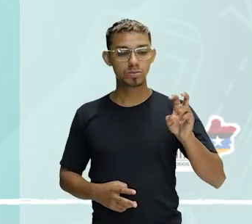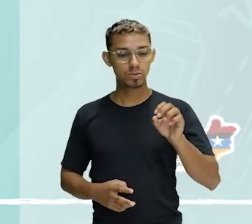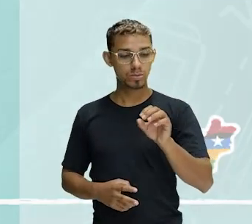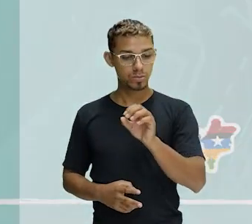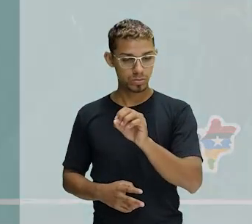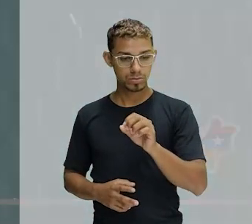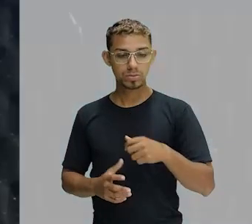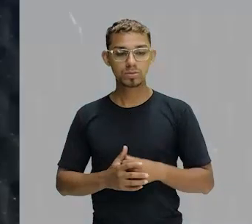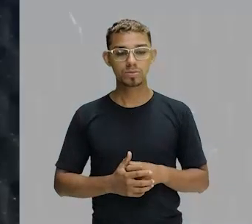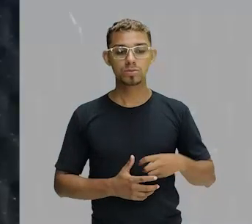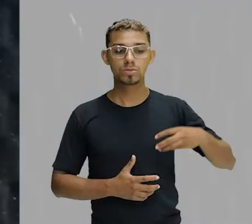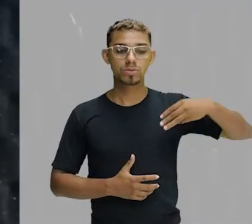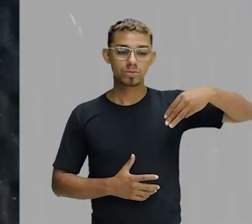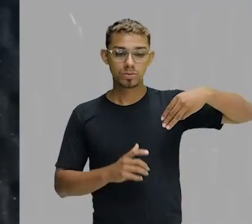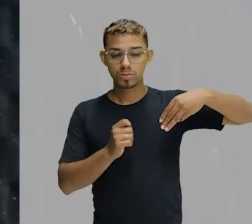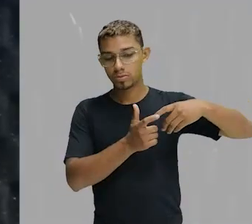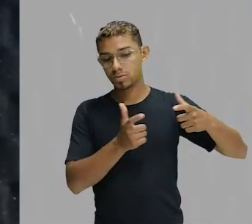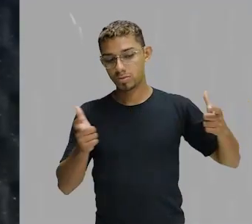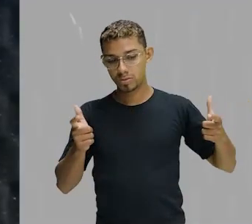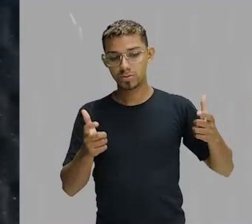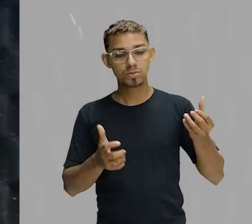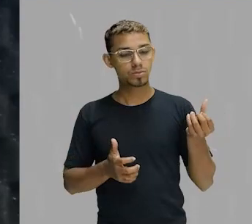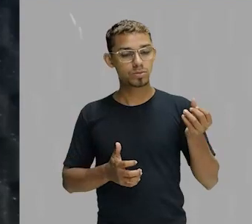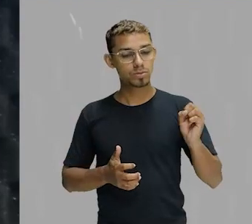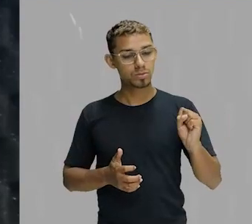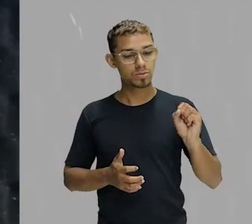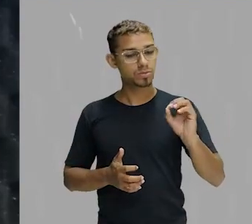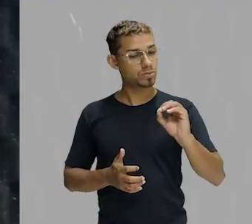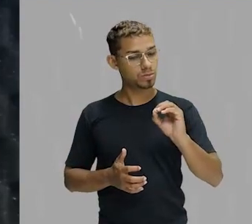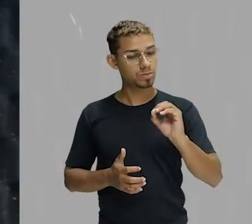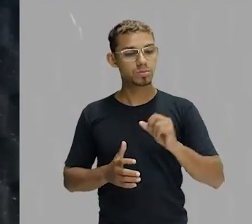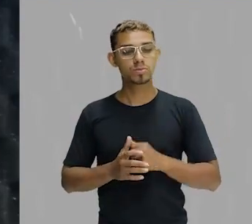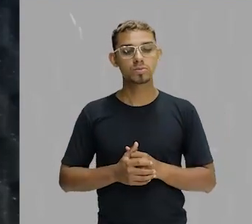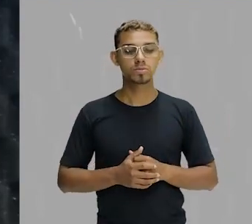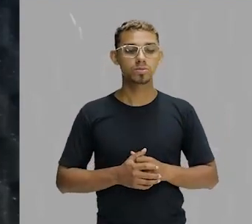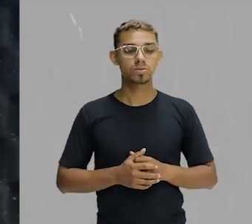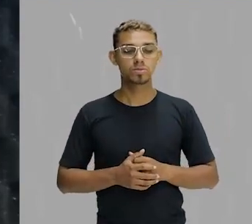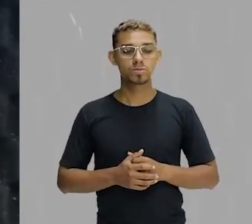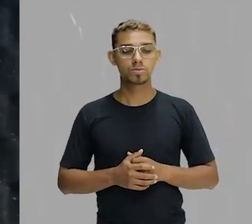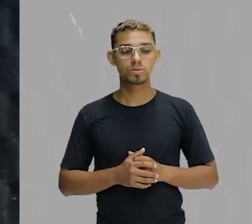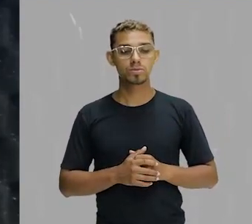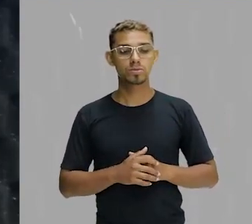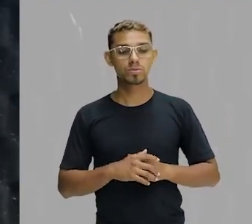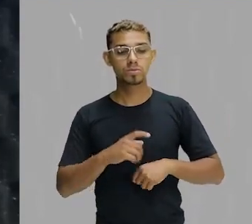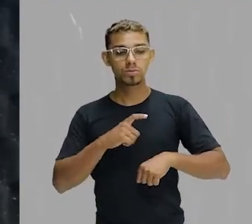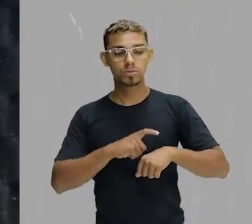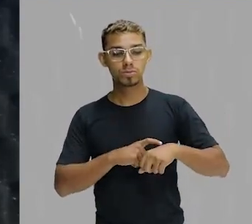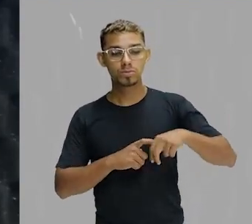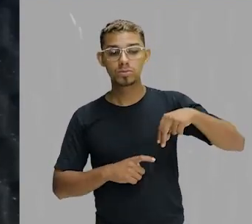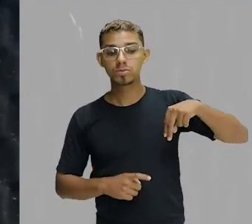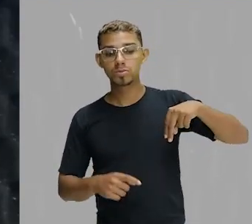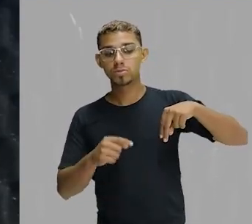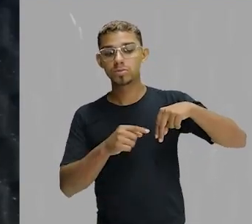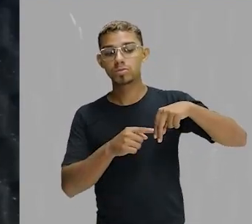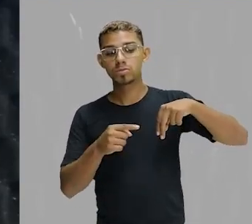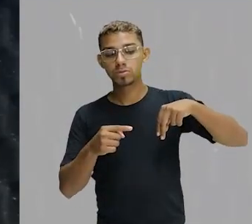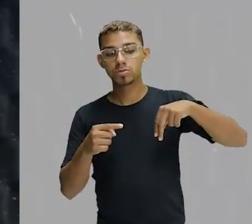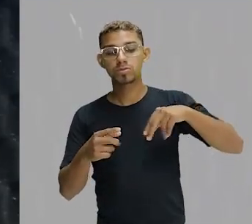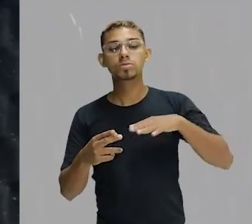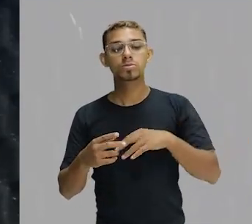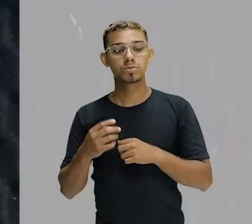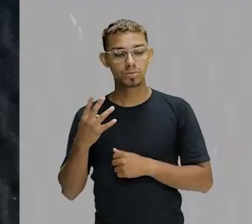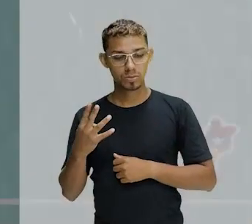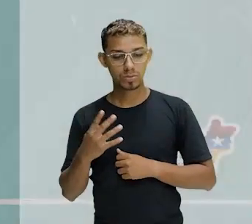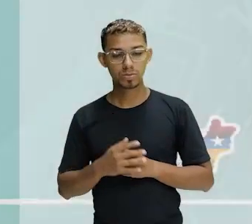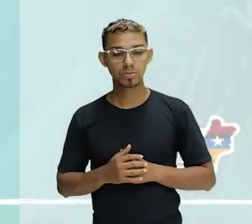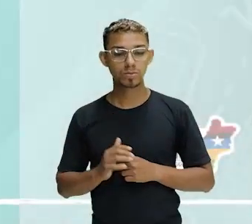R$500, montante 680, tempo 4 meses e o nosso objetivo é dizer quem é essa taxa.